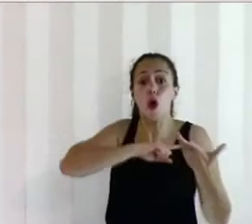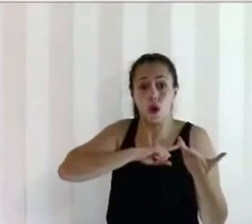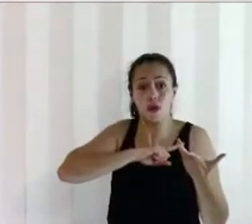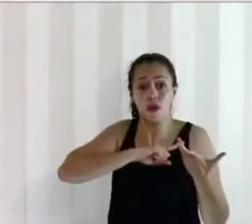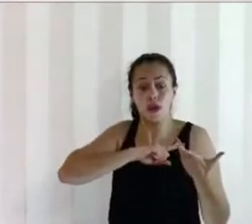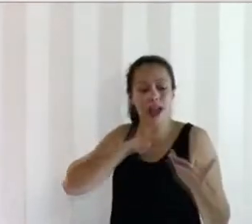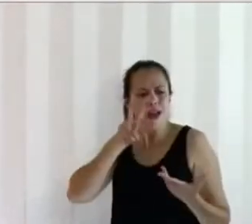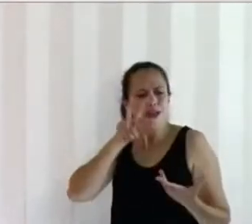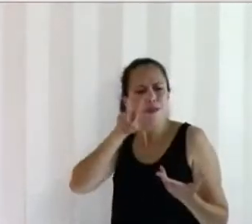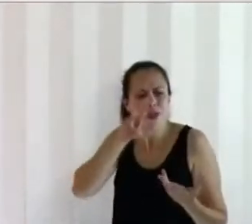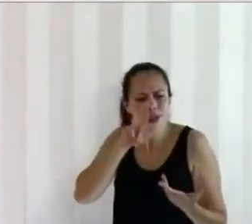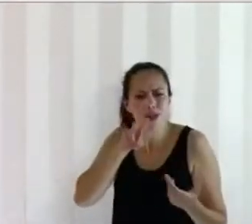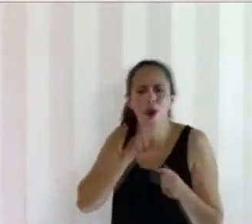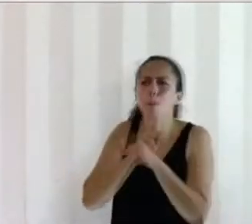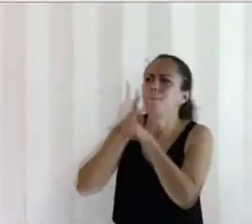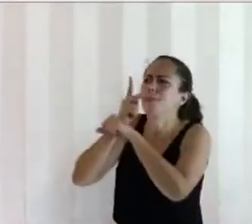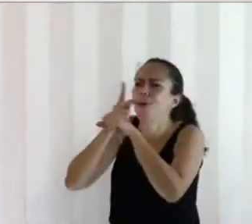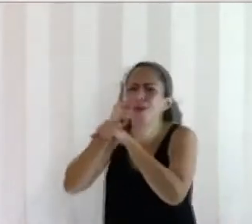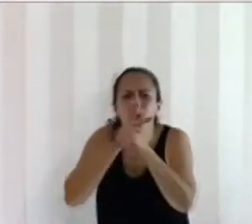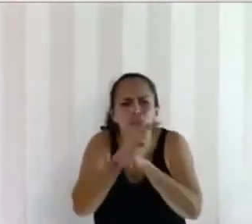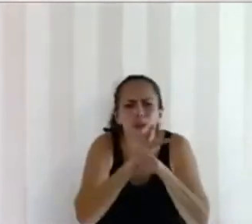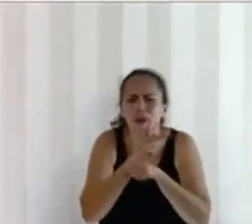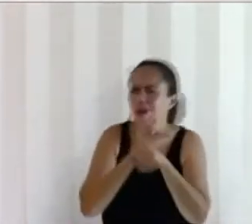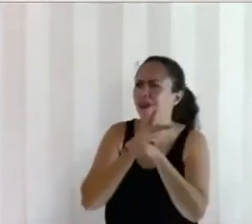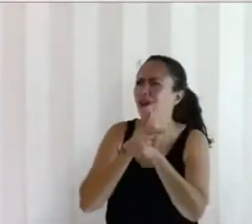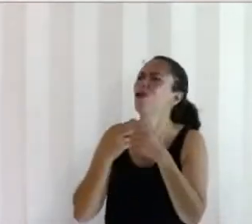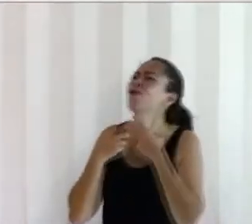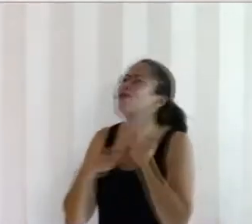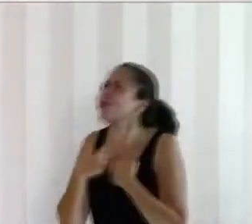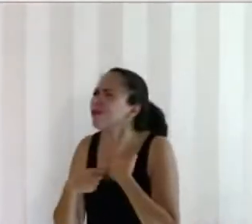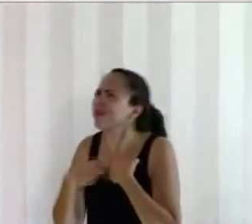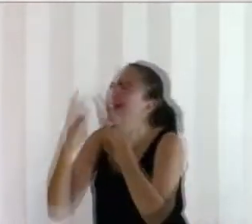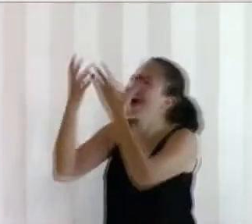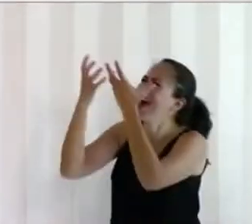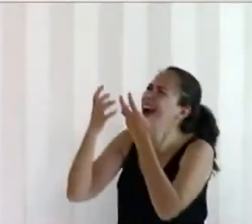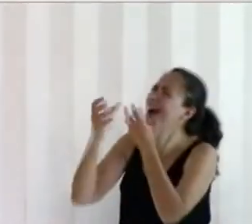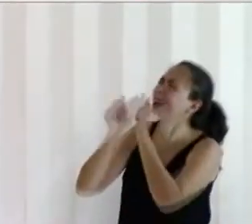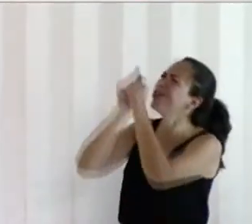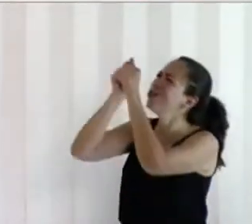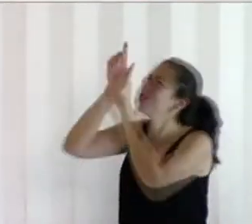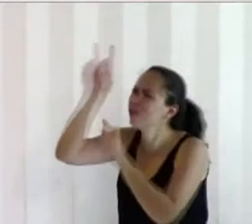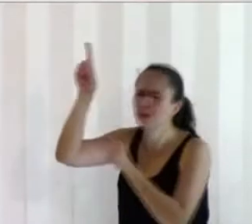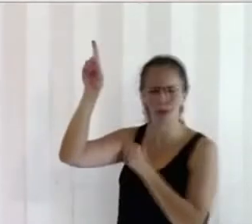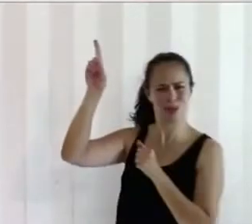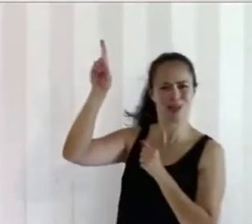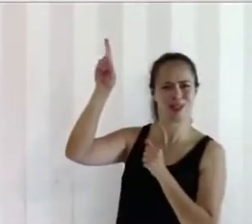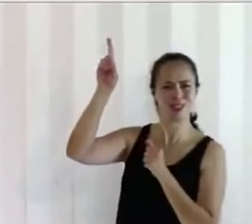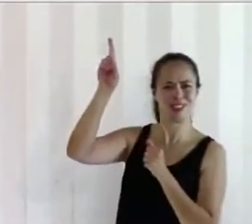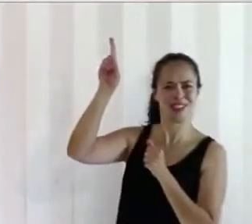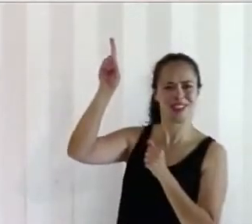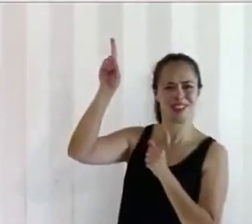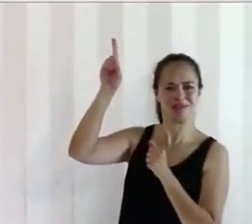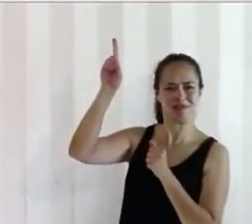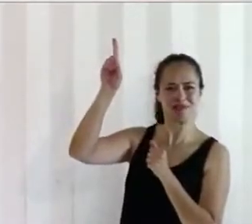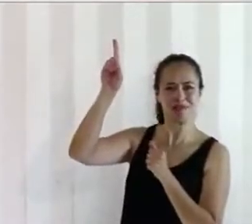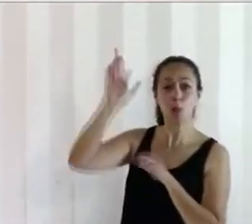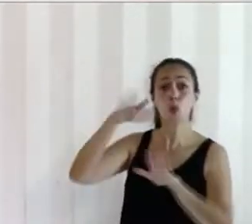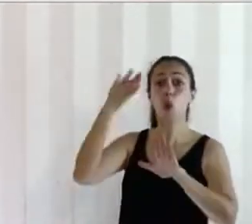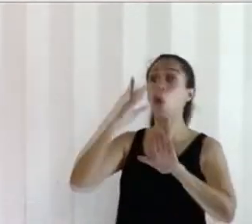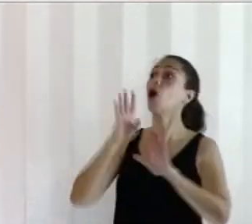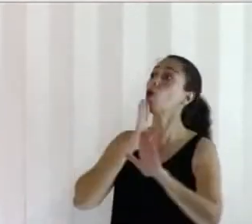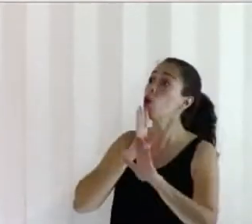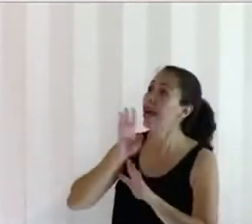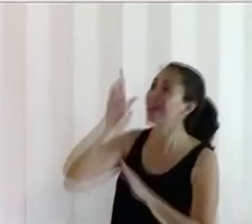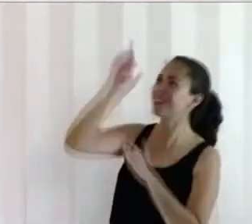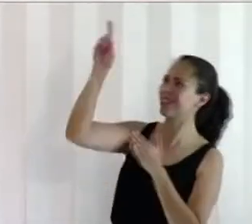sua vida para obedecer à vontade de Deus. Os 10 mandamentos, não terás outros deuses diante de